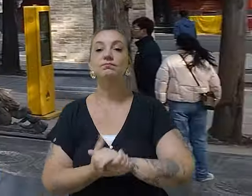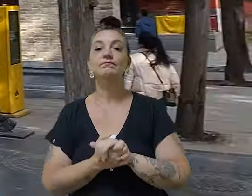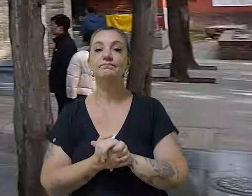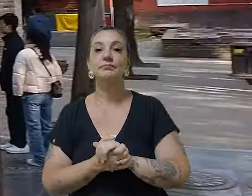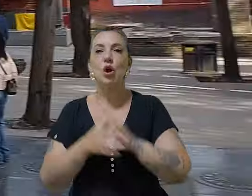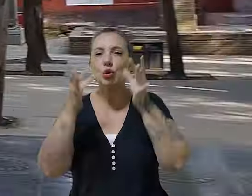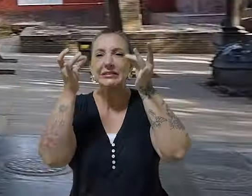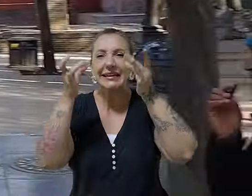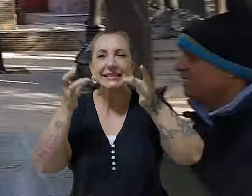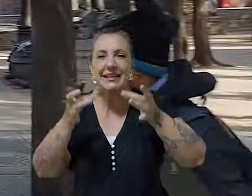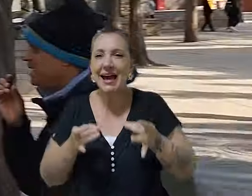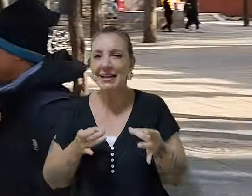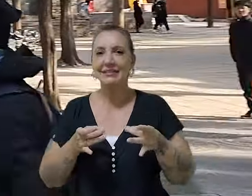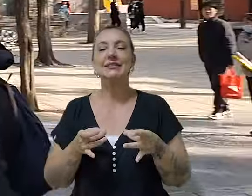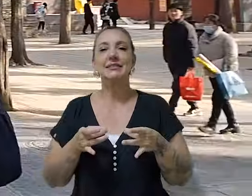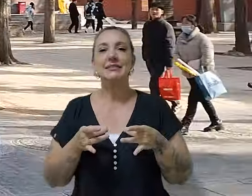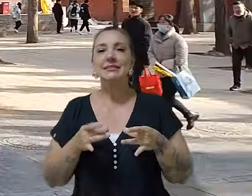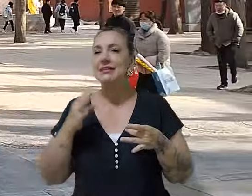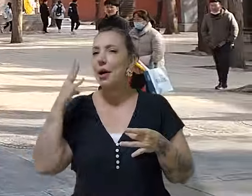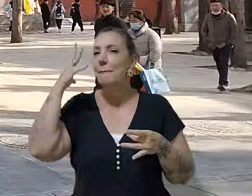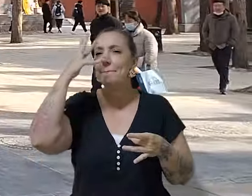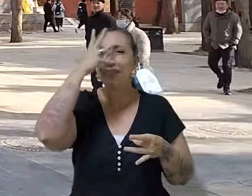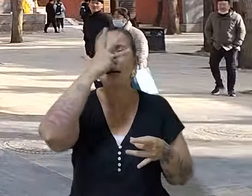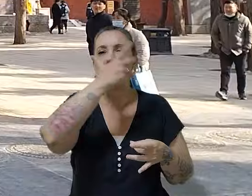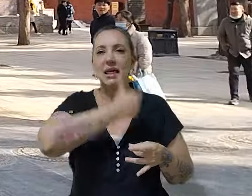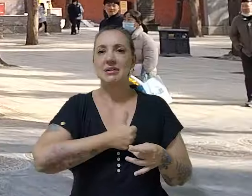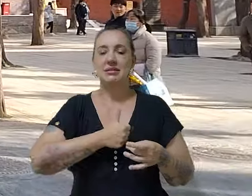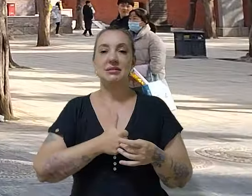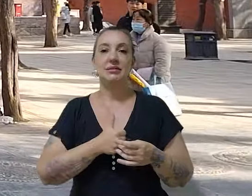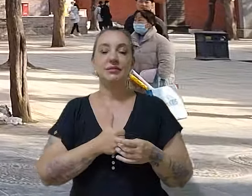o detalhe e a beleza